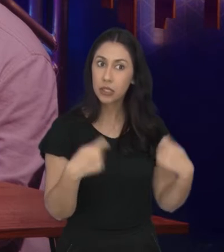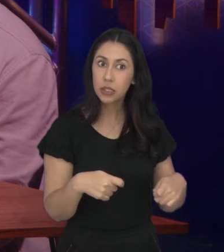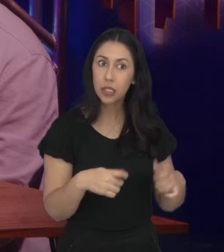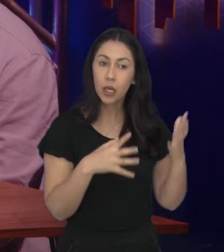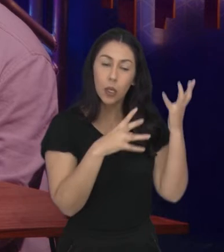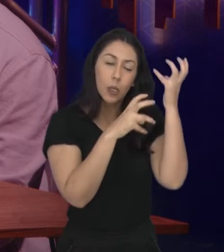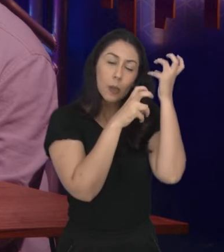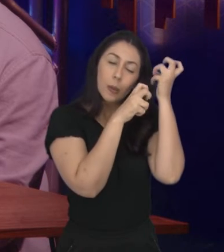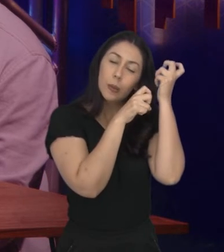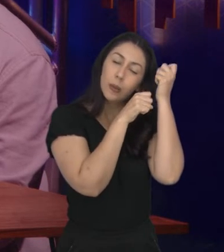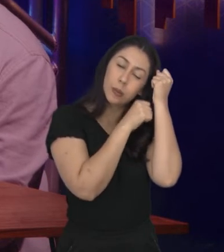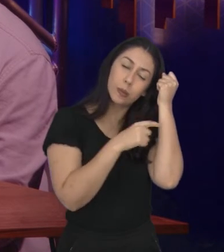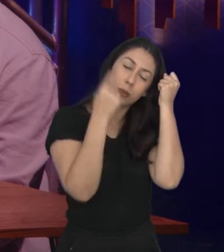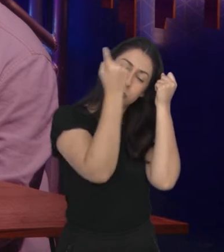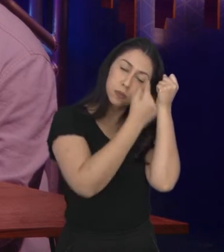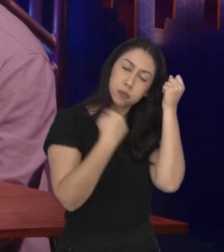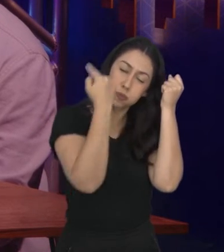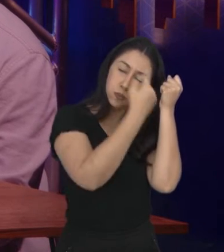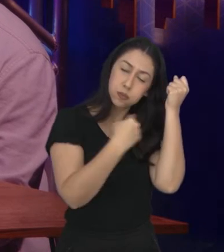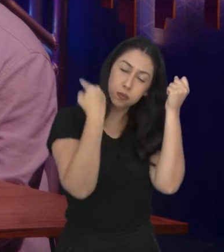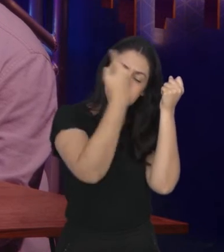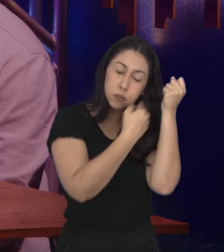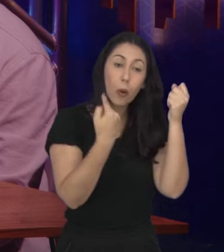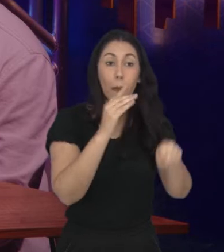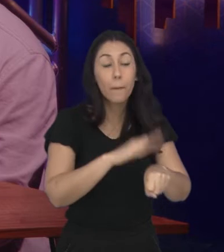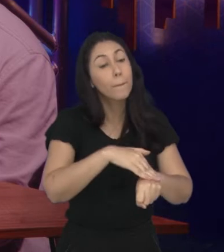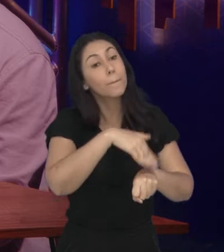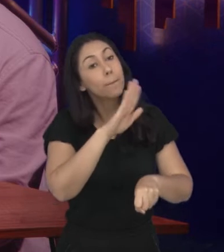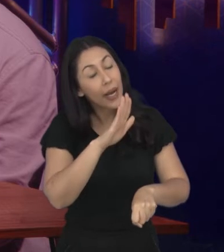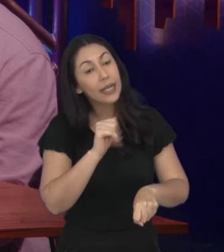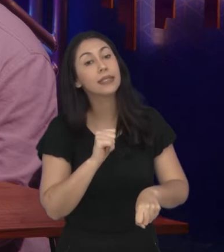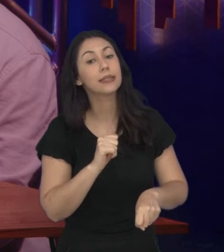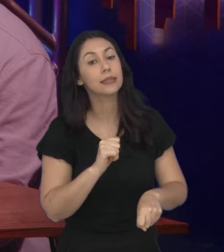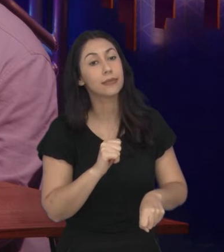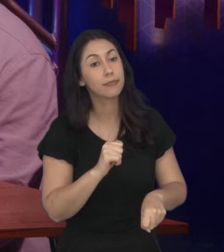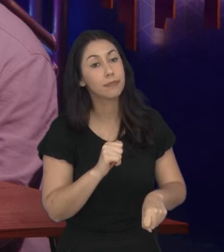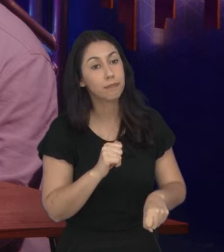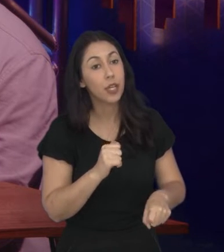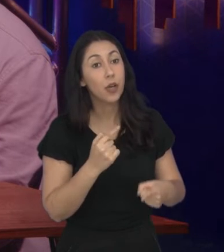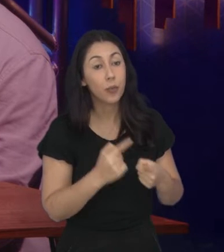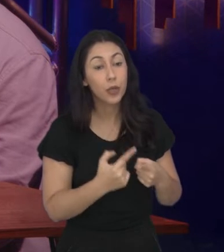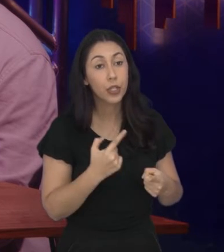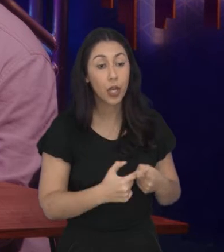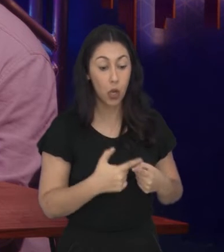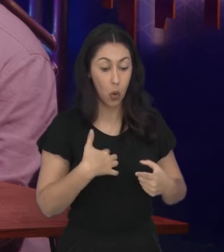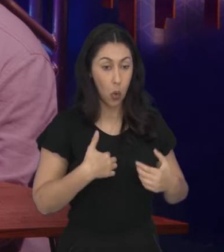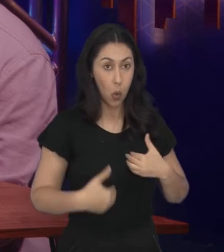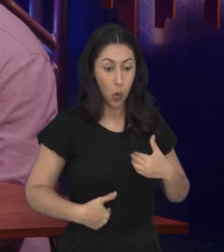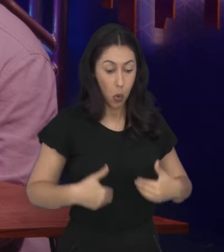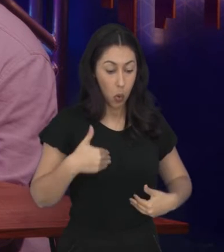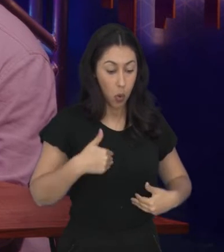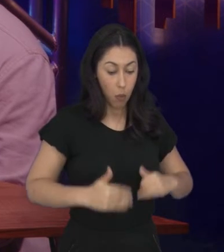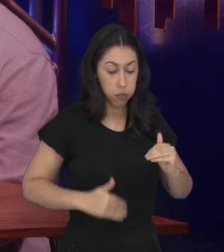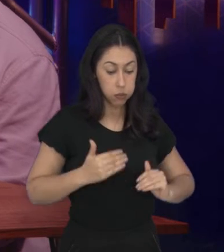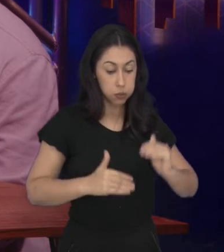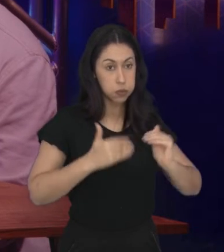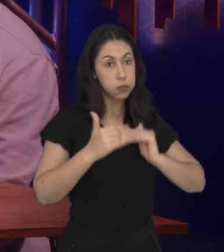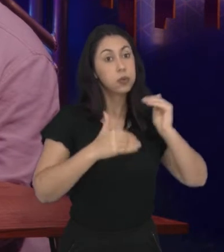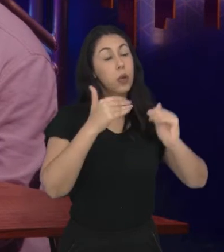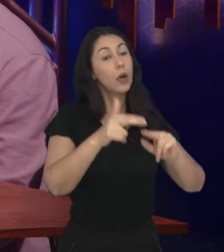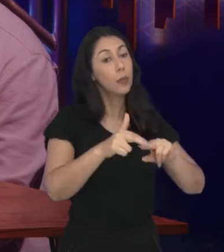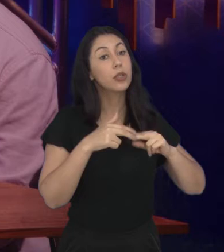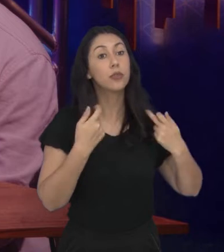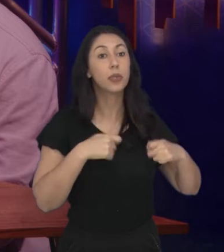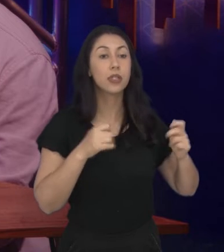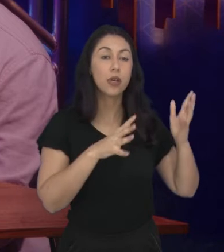de muito mais horas para dormir. Precisam de mais horas mesmo, porque o corpo está em desenvolvimento.